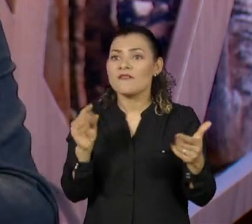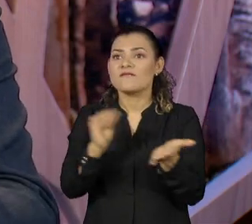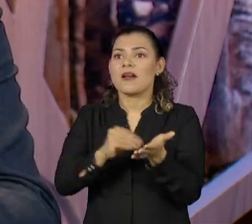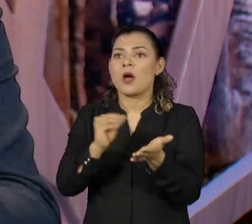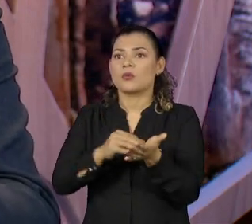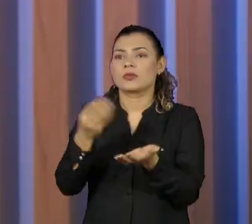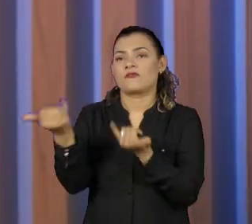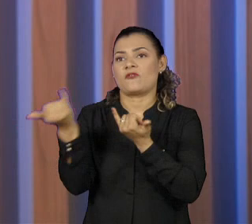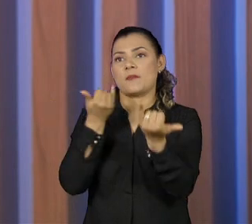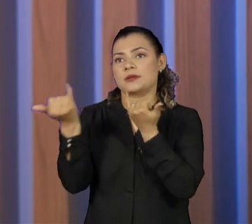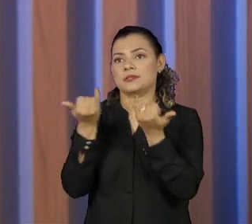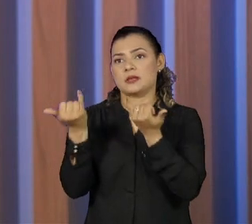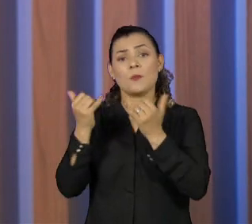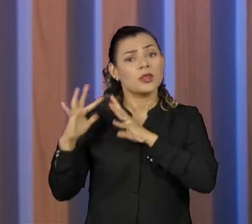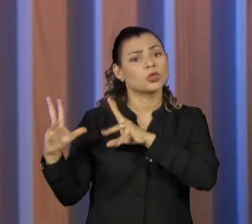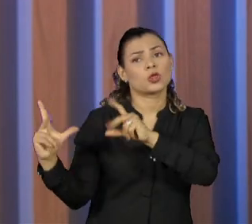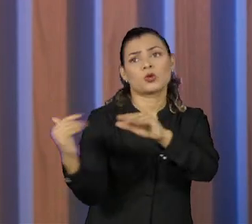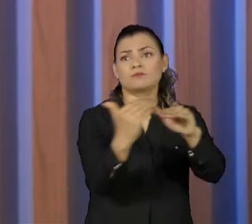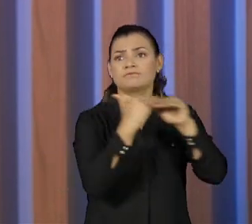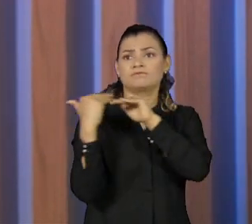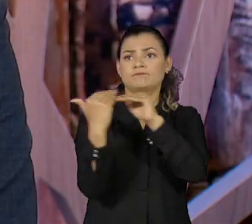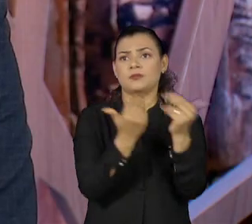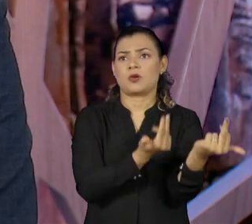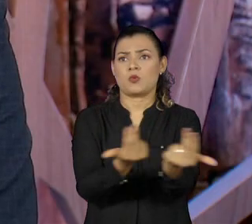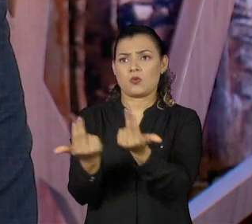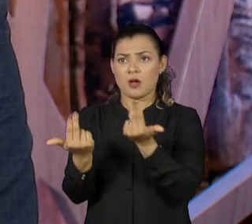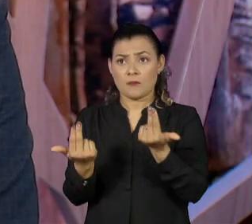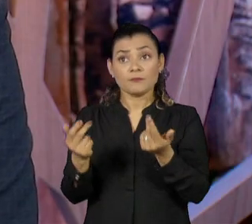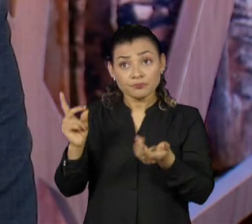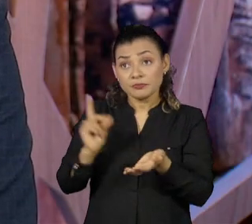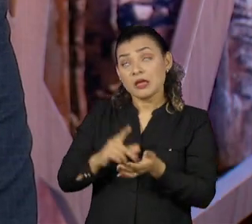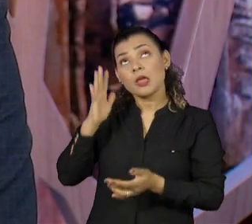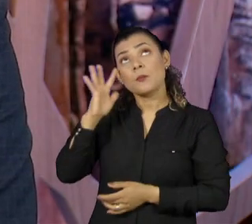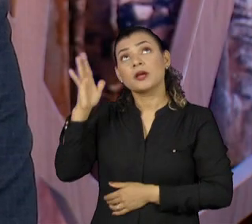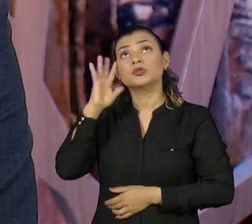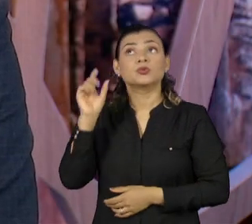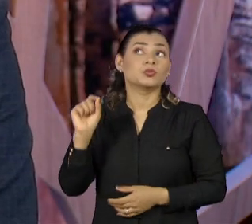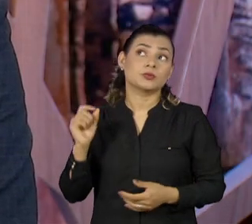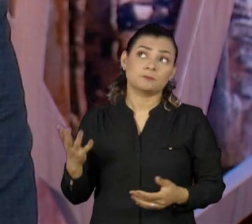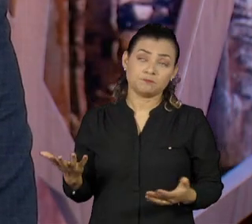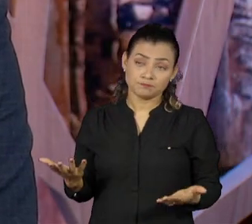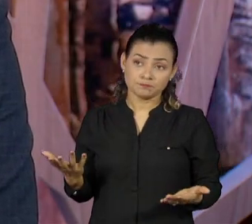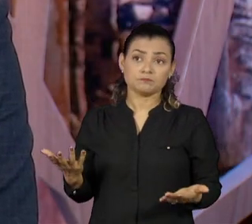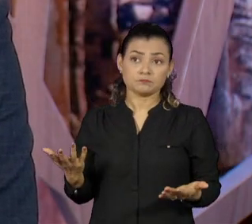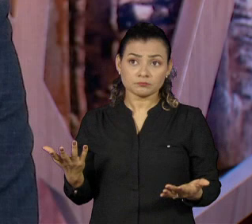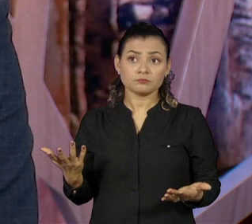à informação para todo mundo. Então, o que eu imagino é o seguinte,